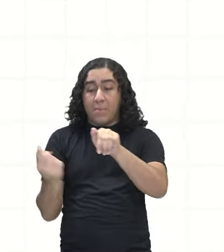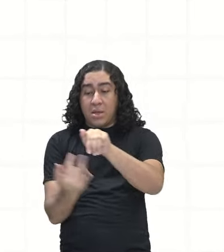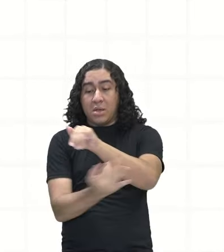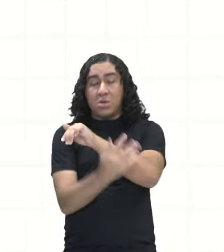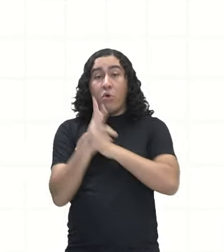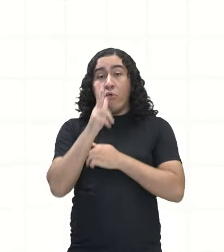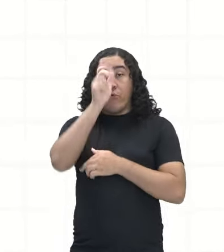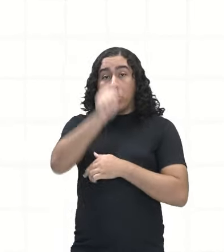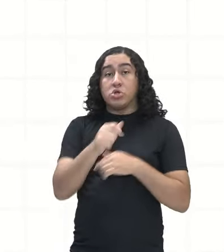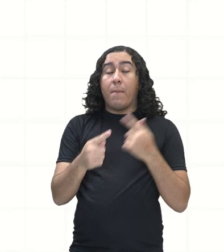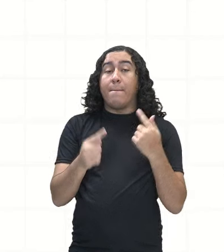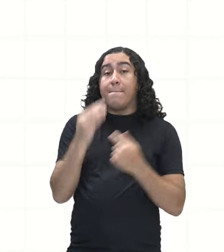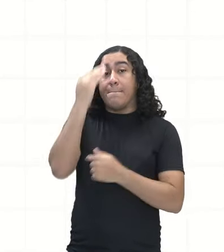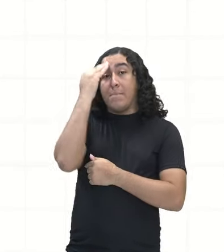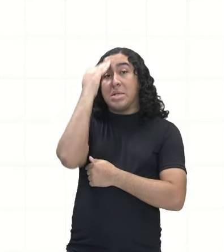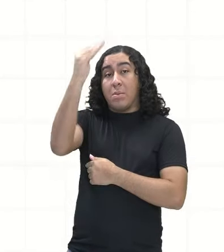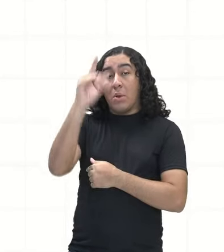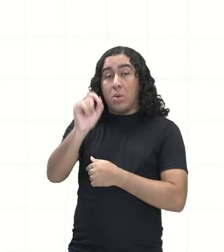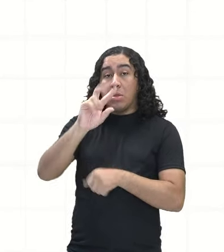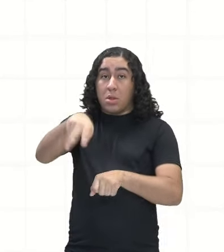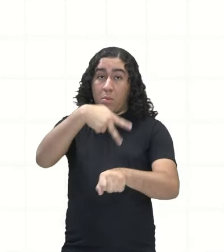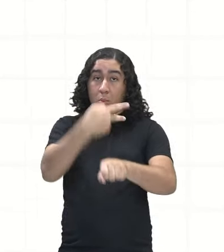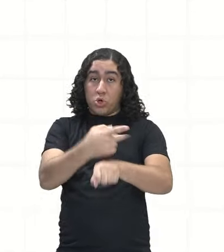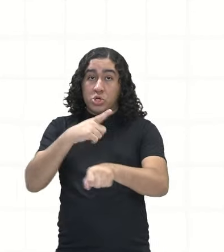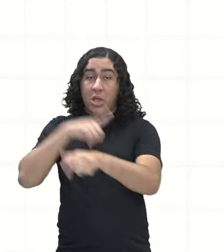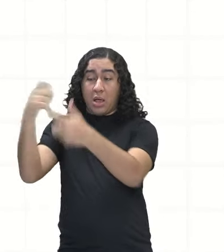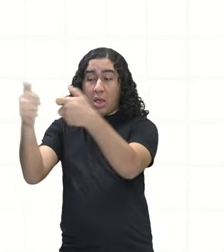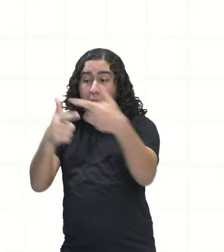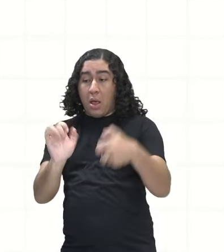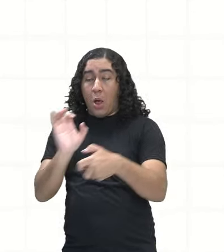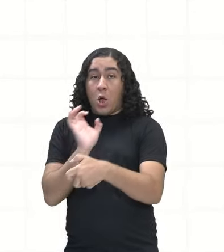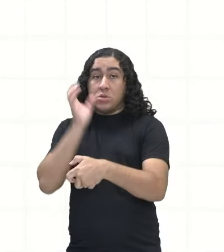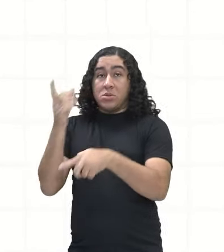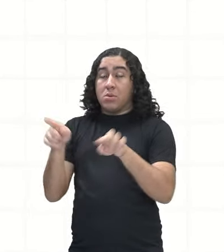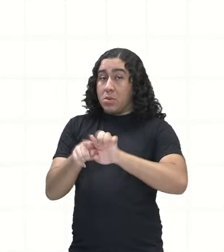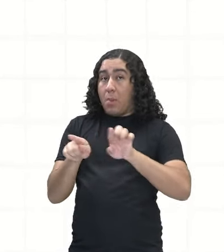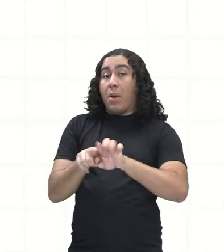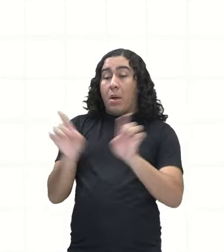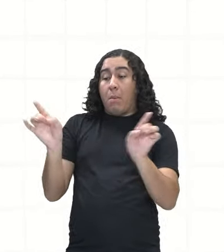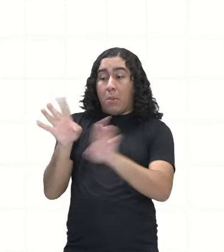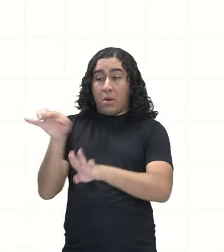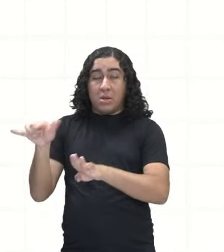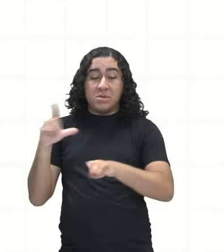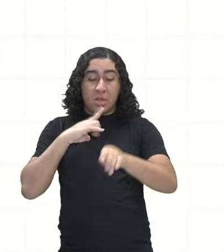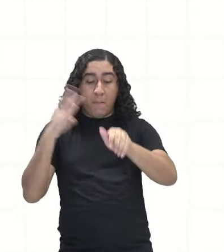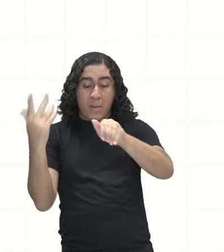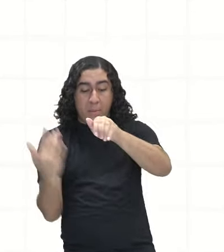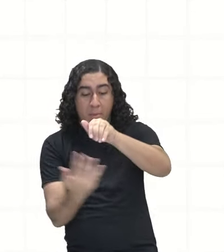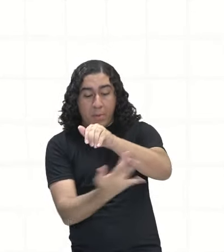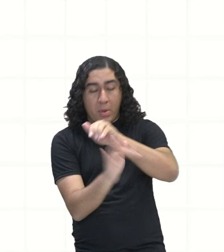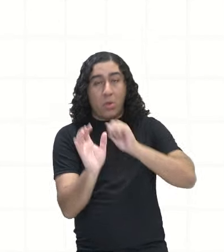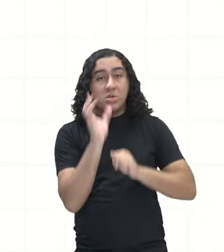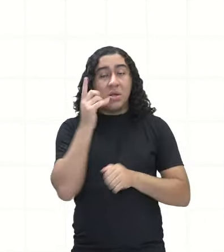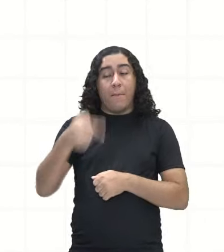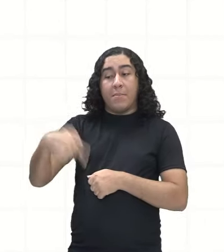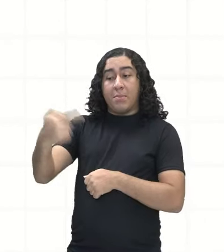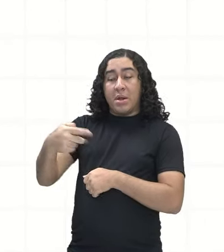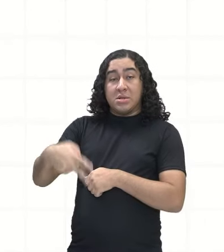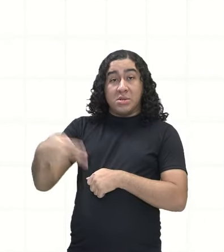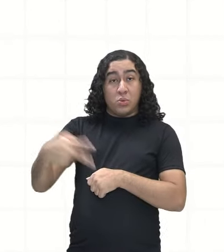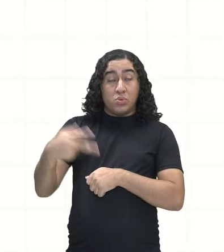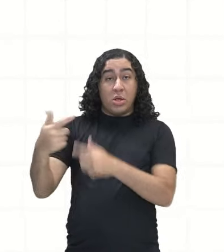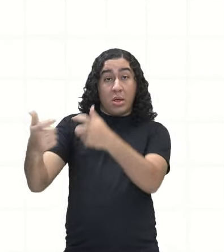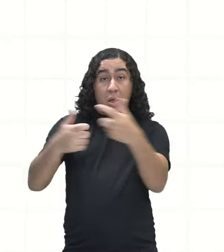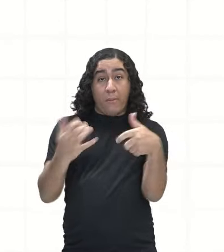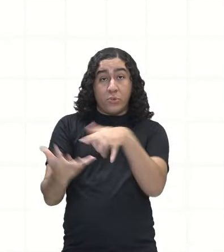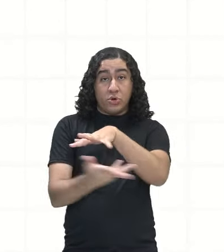forte principalmente após os grandes conflitos mundiais após as grandes guerras tá a primeira e segunda